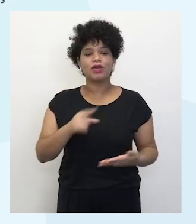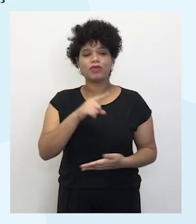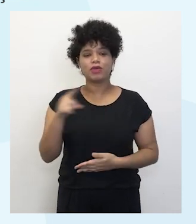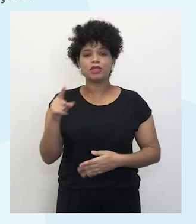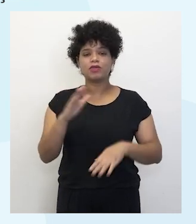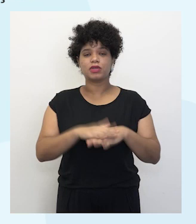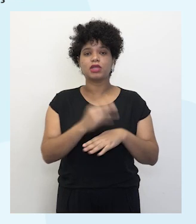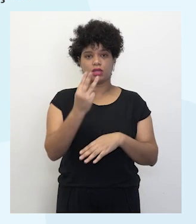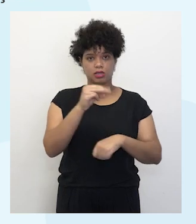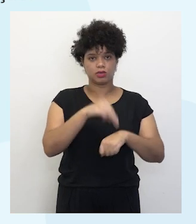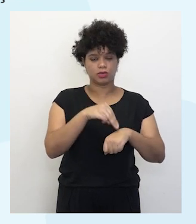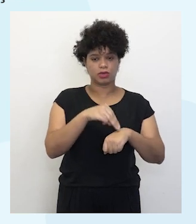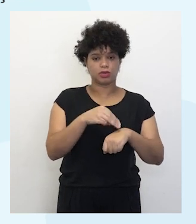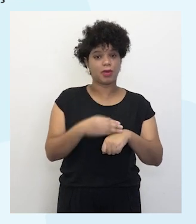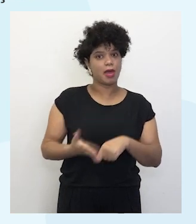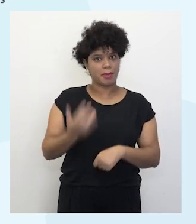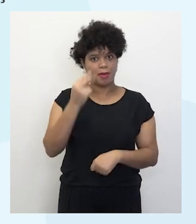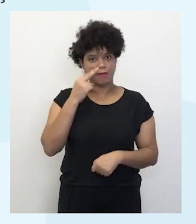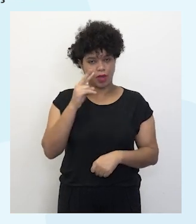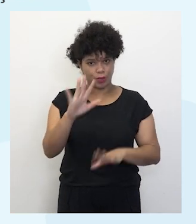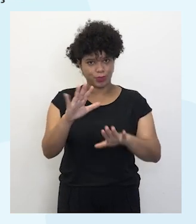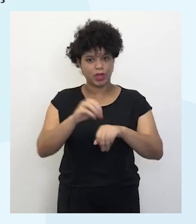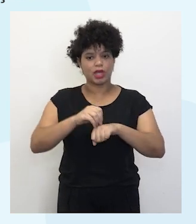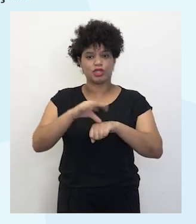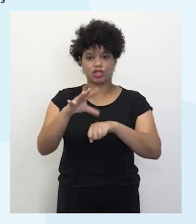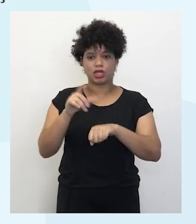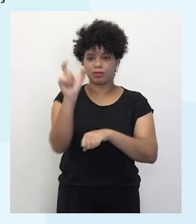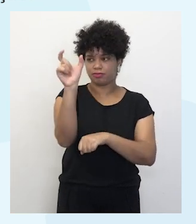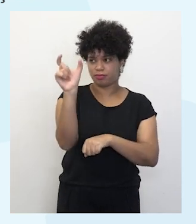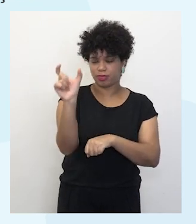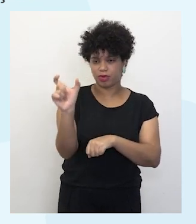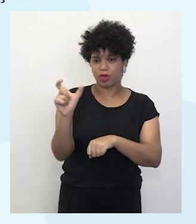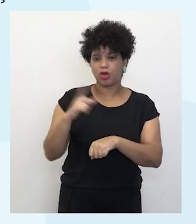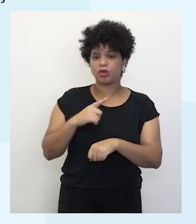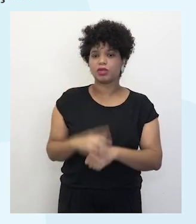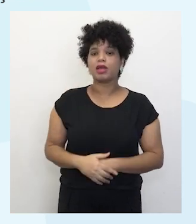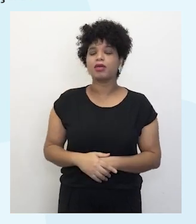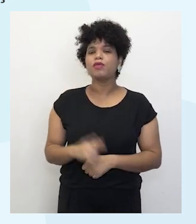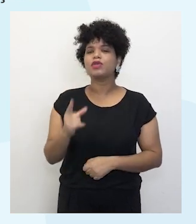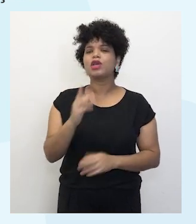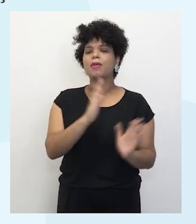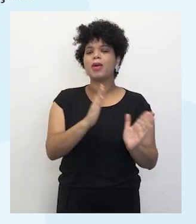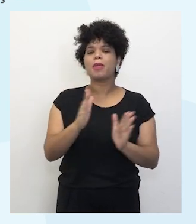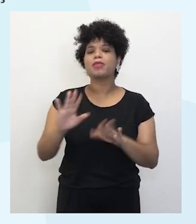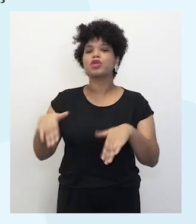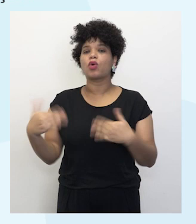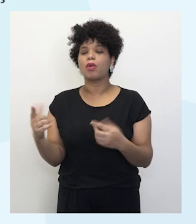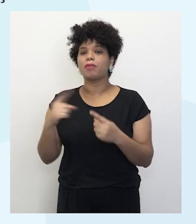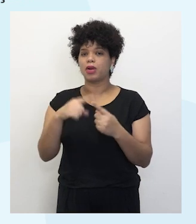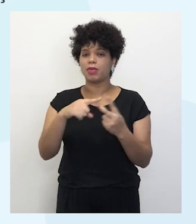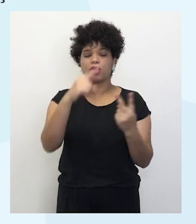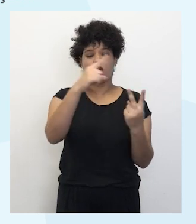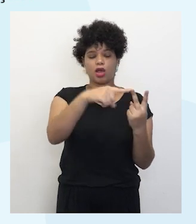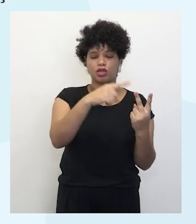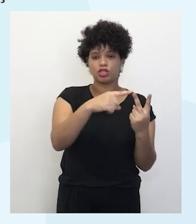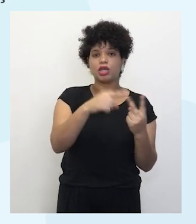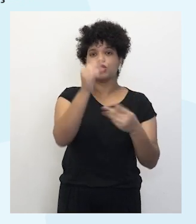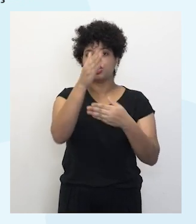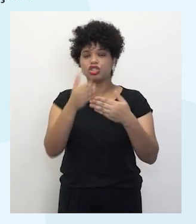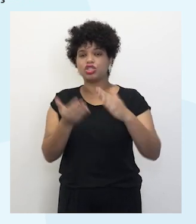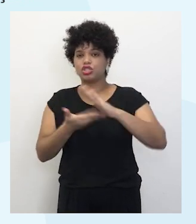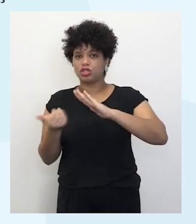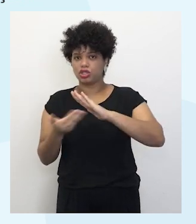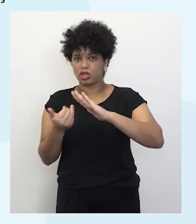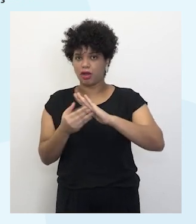em 3 minutos. Mas vamos lá, olha para minha dica, eu coloquei aqui do lado, ó. Qual é a ordem para fazer? Radiciação e potenciação